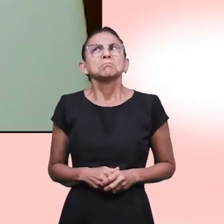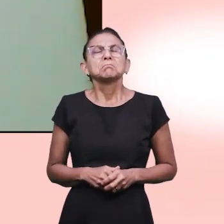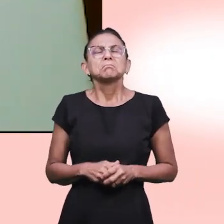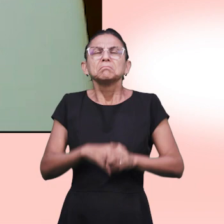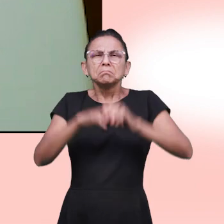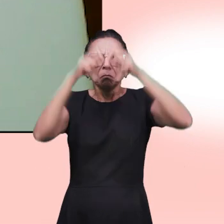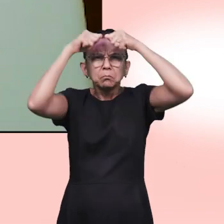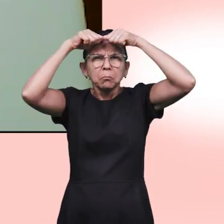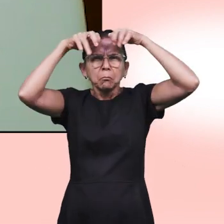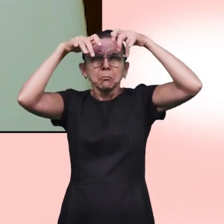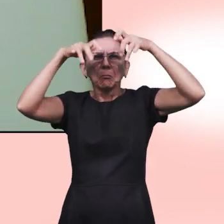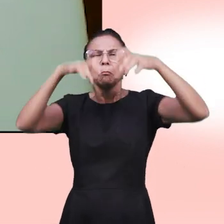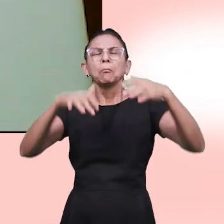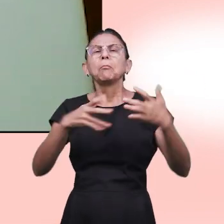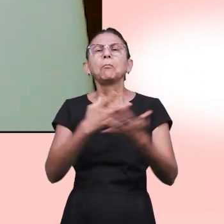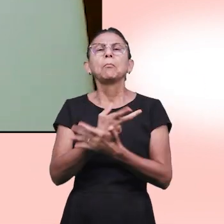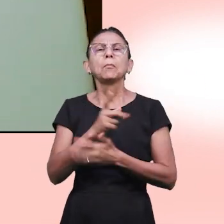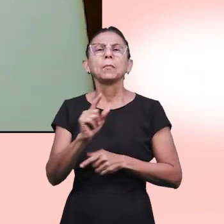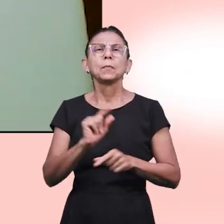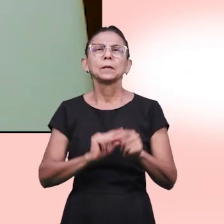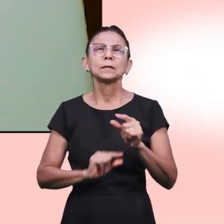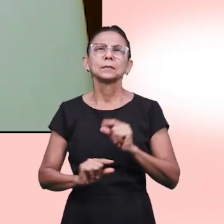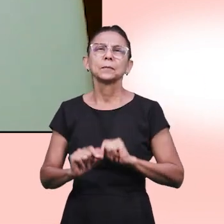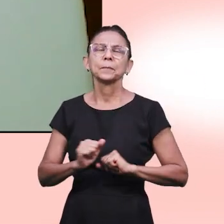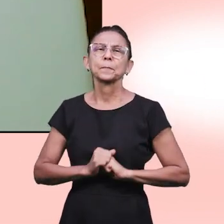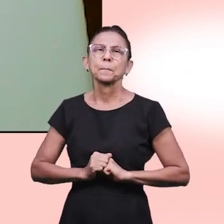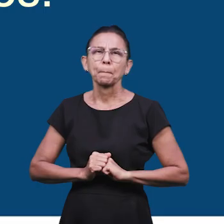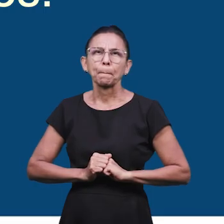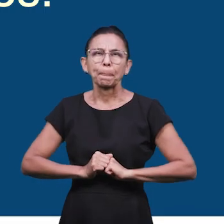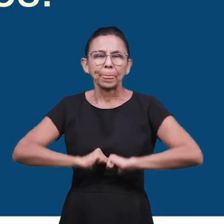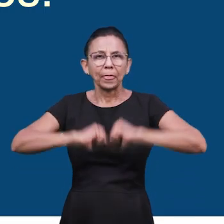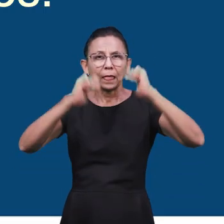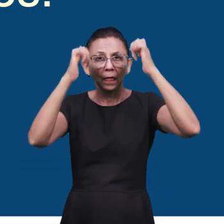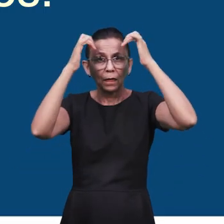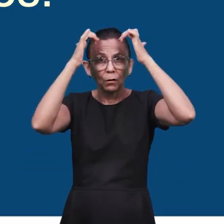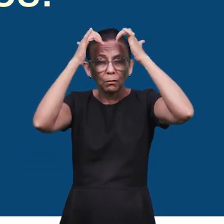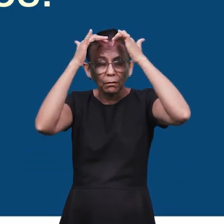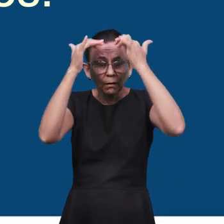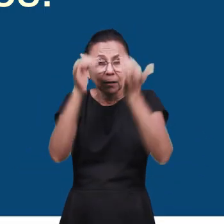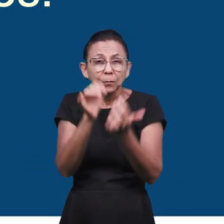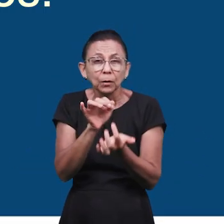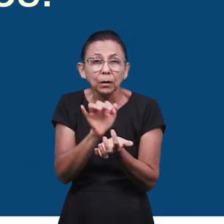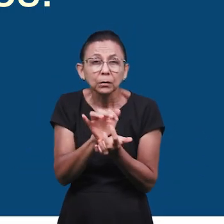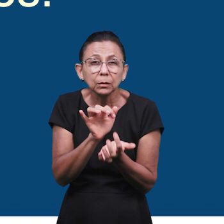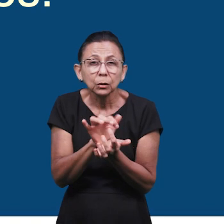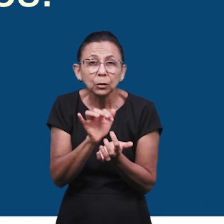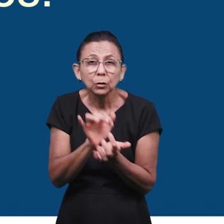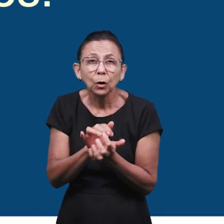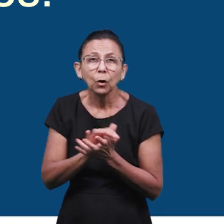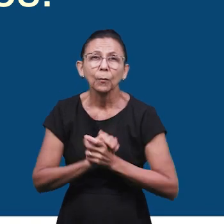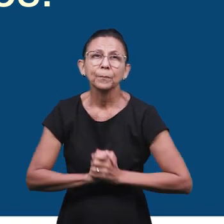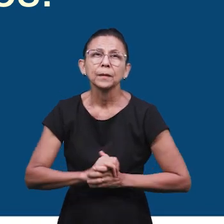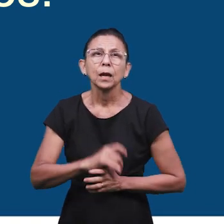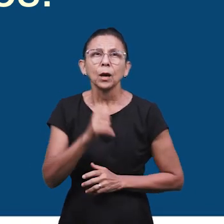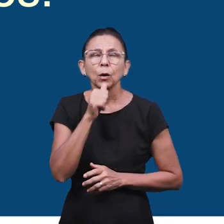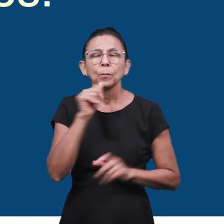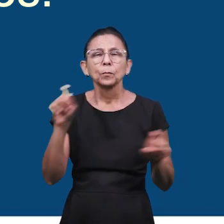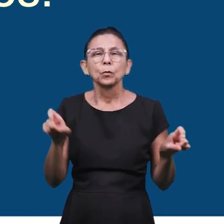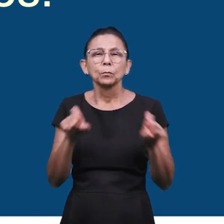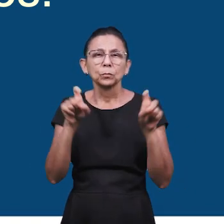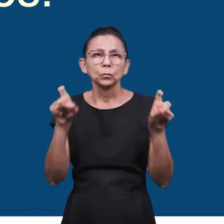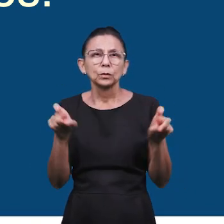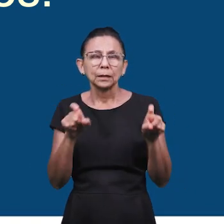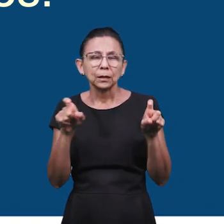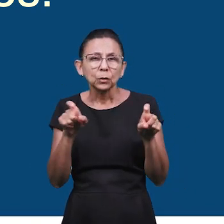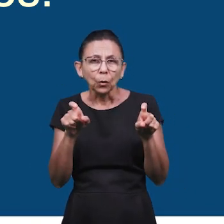que seria isso, de fato, na prática, né? Este cérebro do idoso, ele funciona como se fosse um disco rígido de